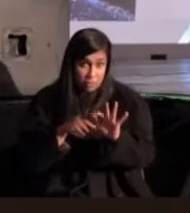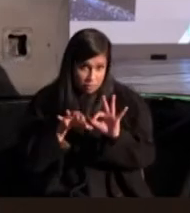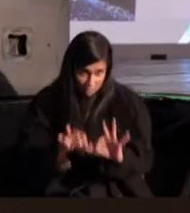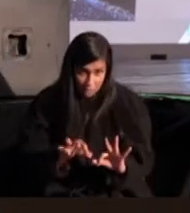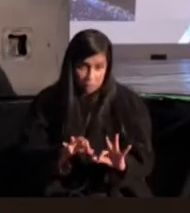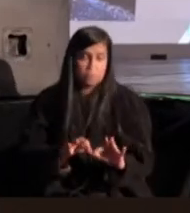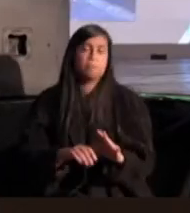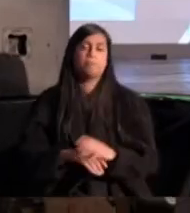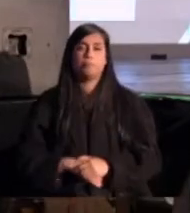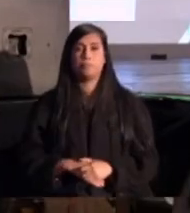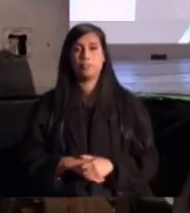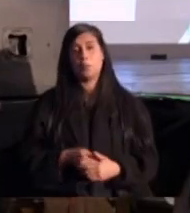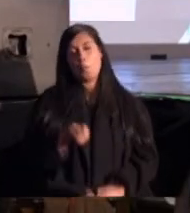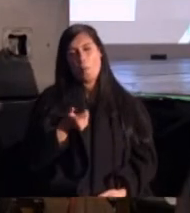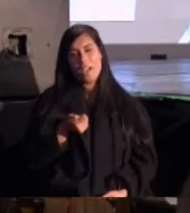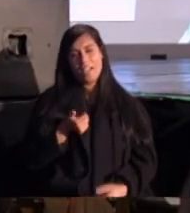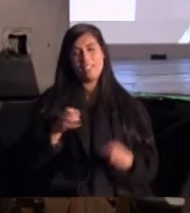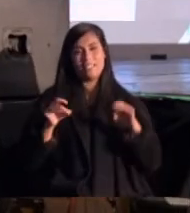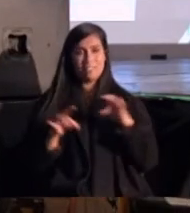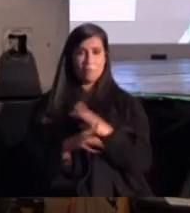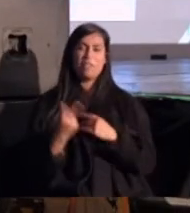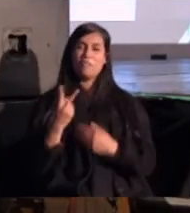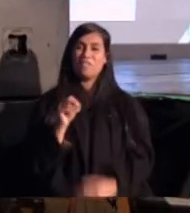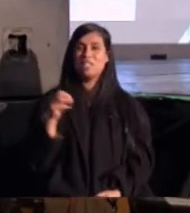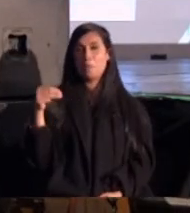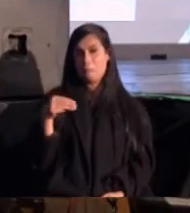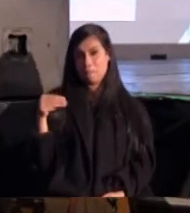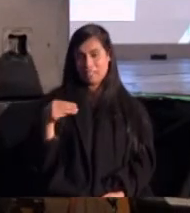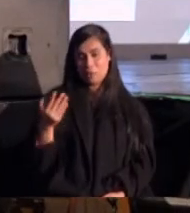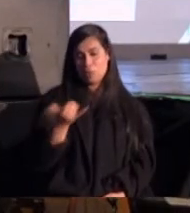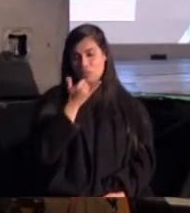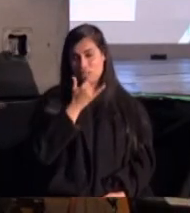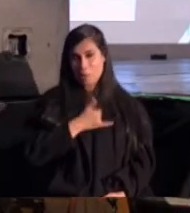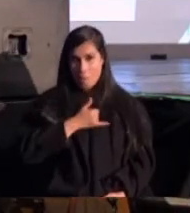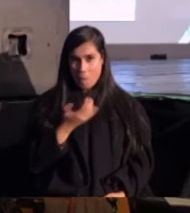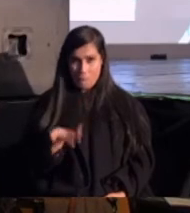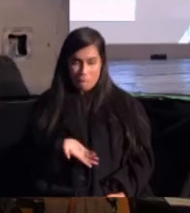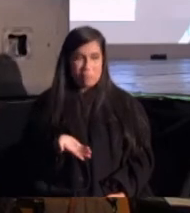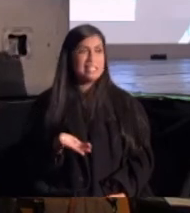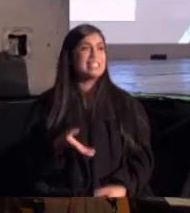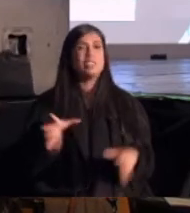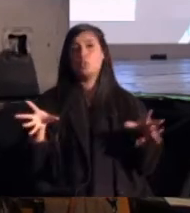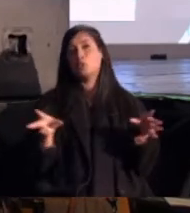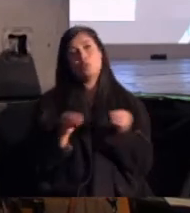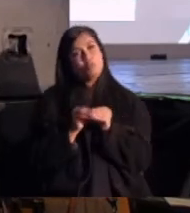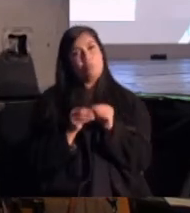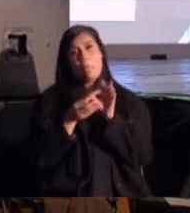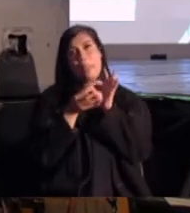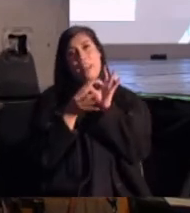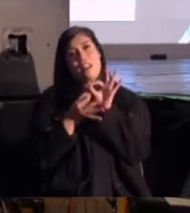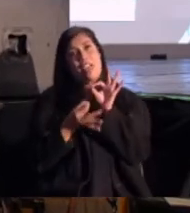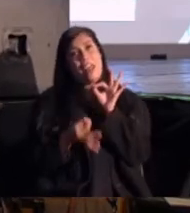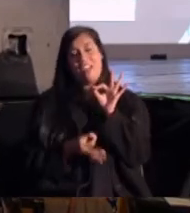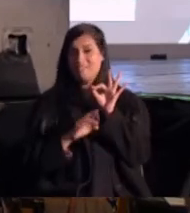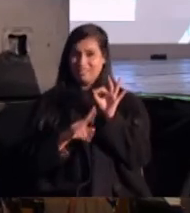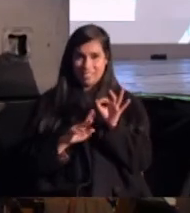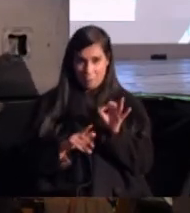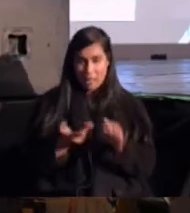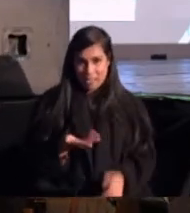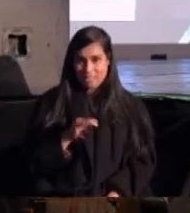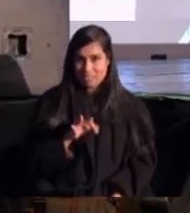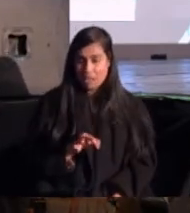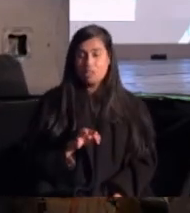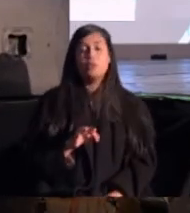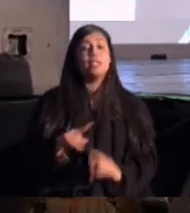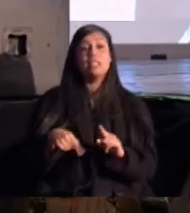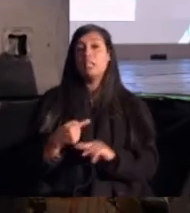Caminhando para o final, acho que estão aqui nos 20 minutos, né? 15 minutos mais ou menos, não sei quem está na marcação desse tempo.